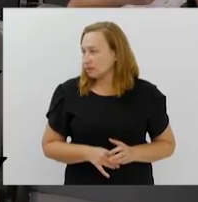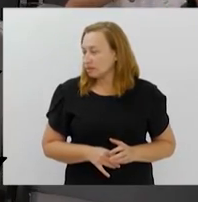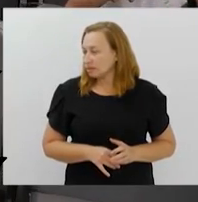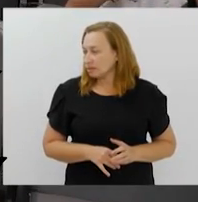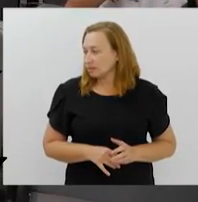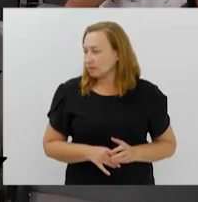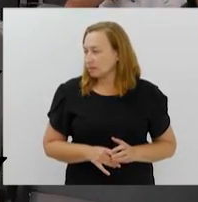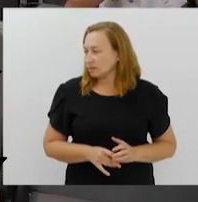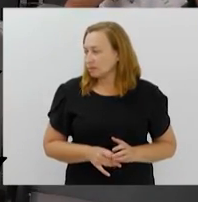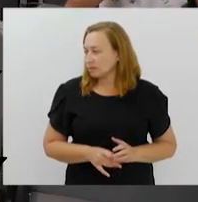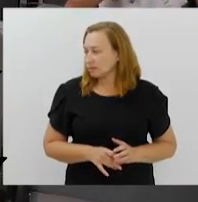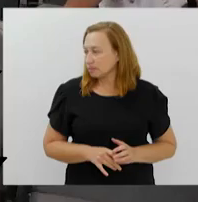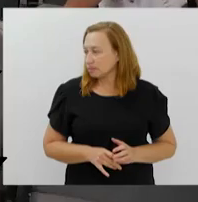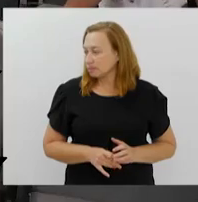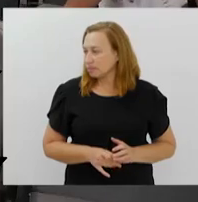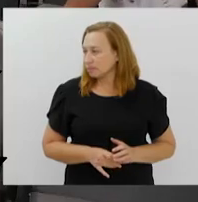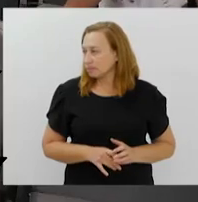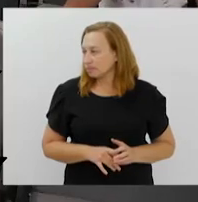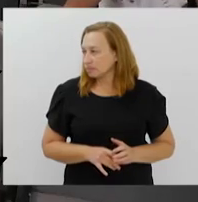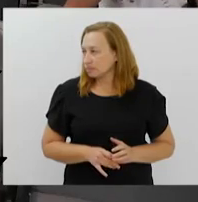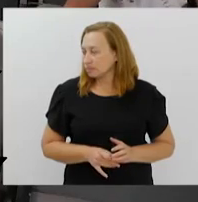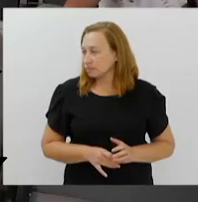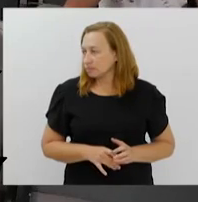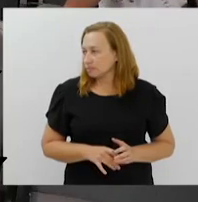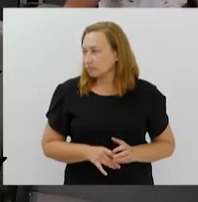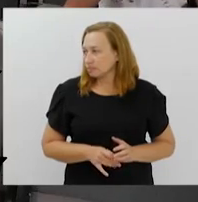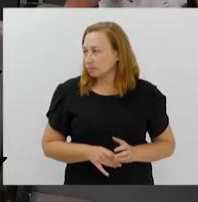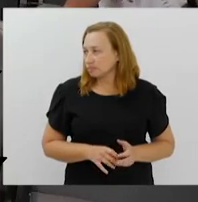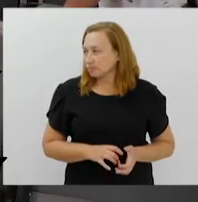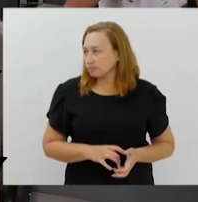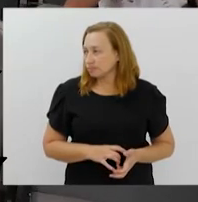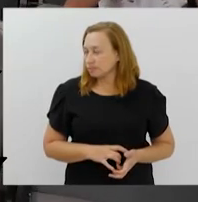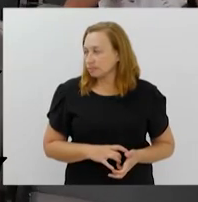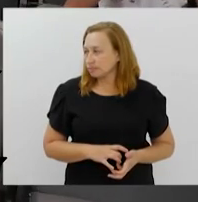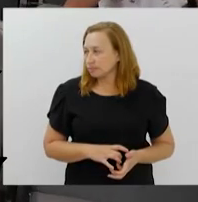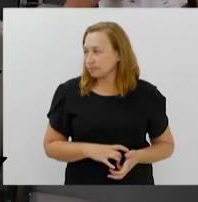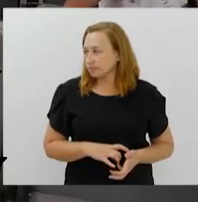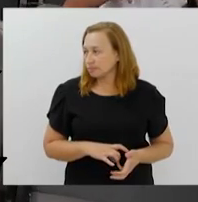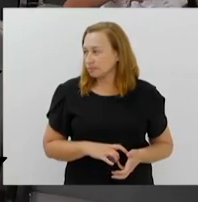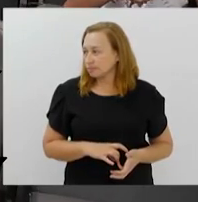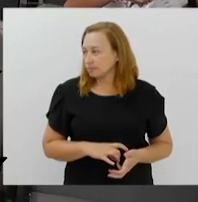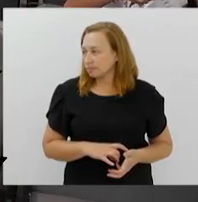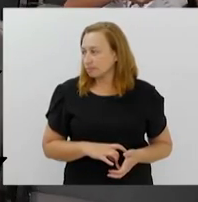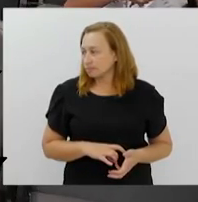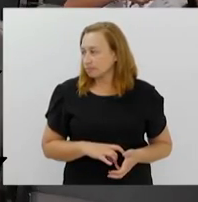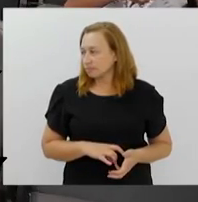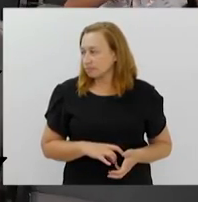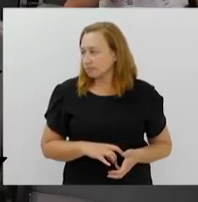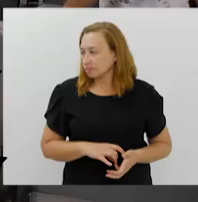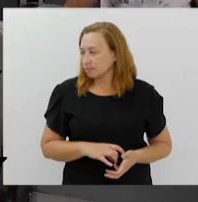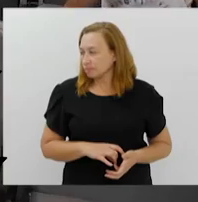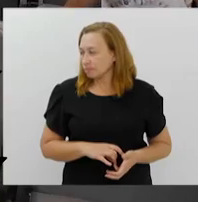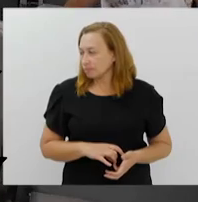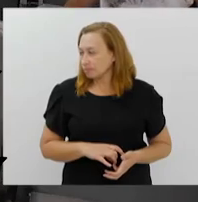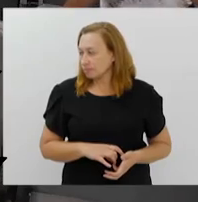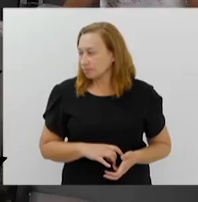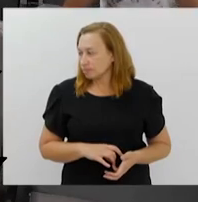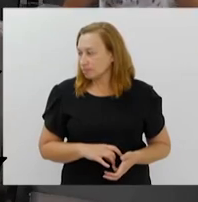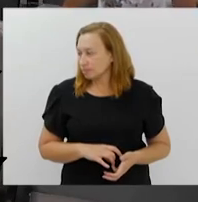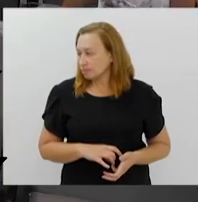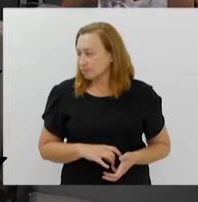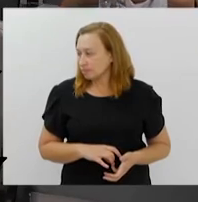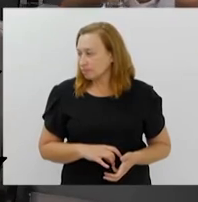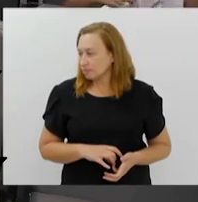ganhou perito a gente não tá falando né nó falando vocês gostam de falar